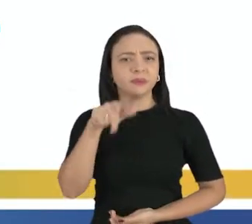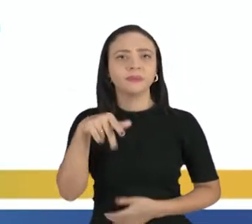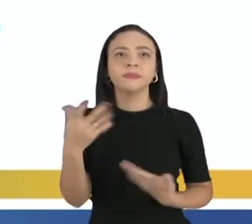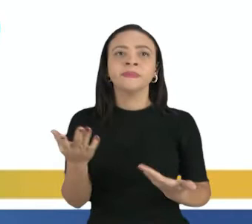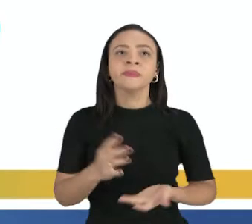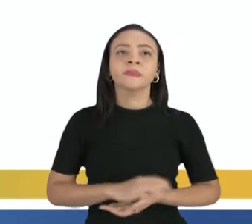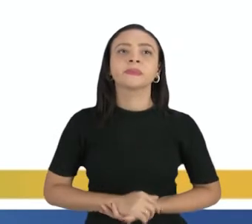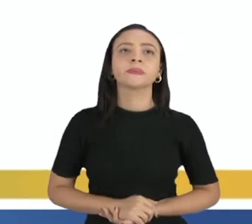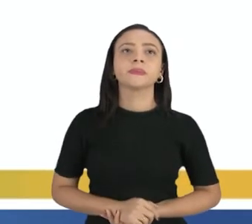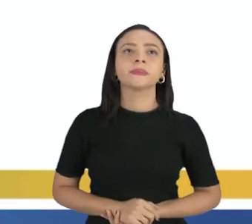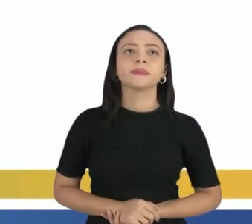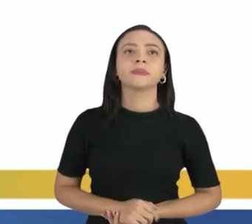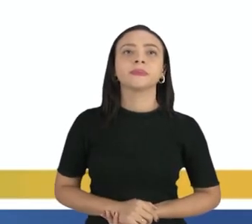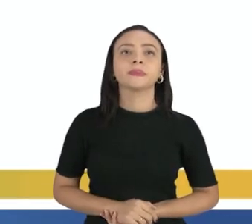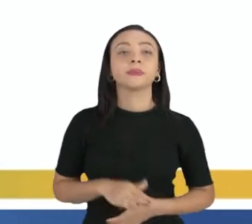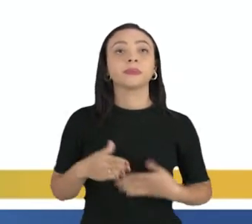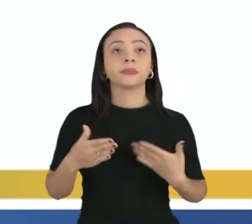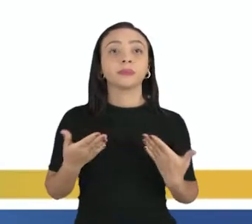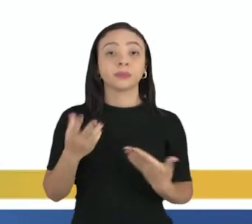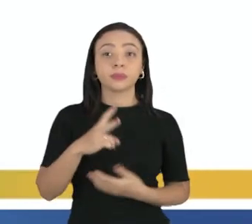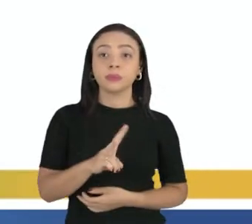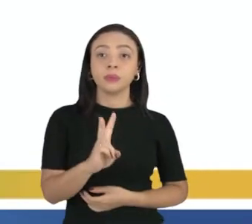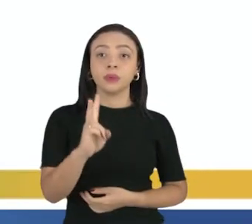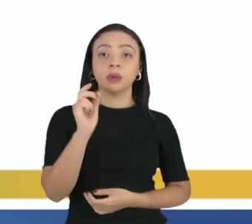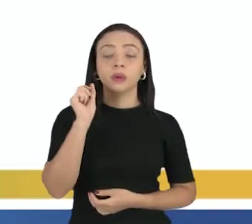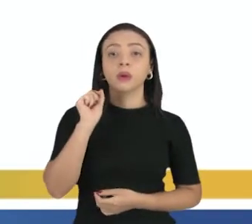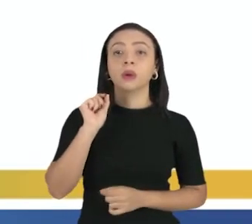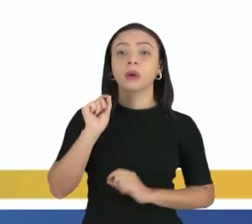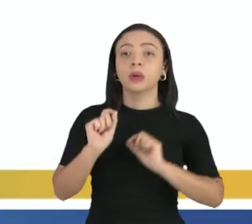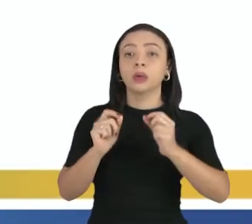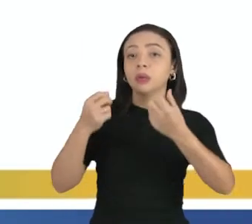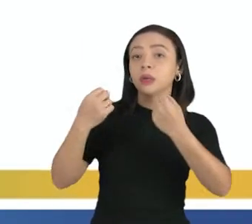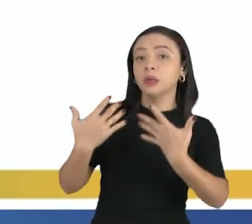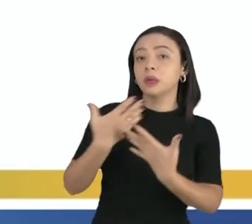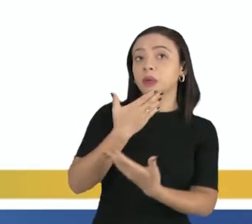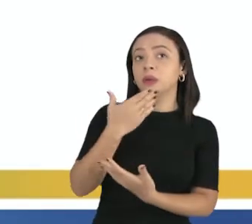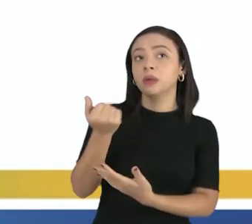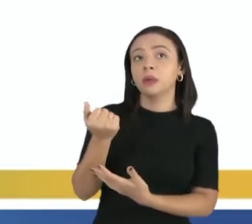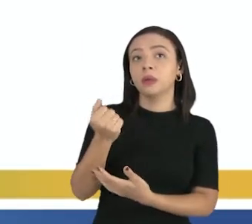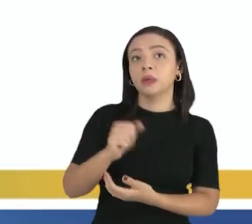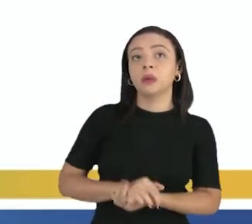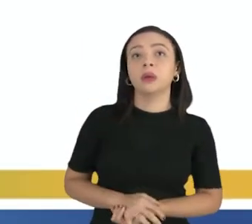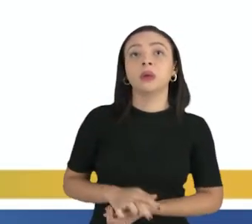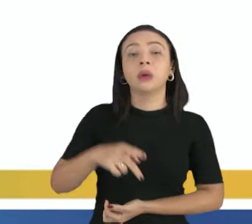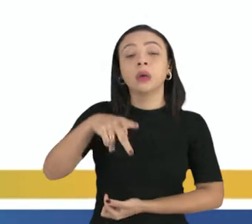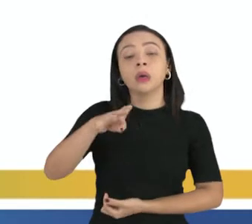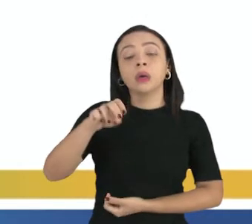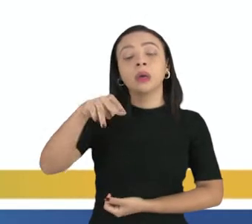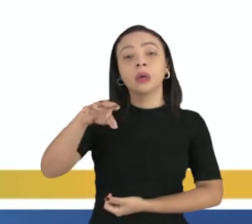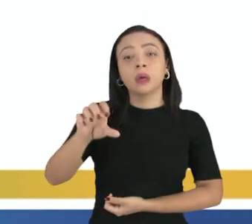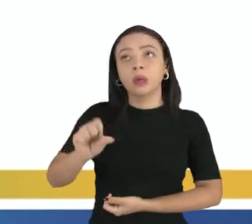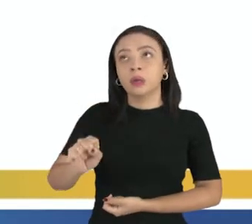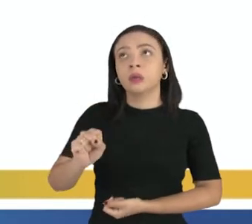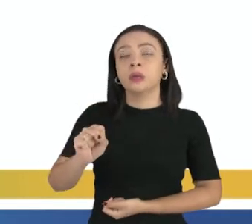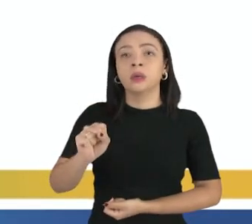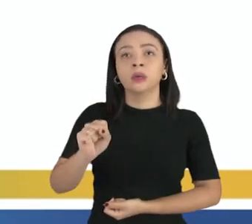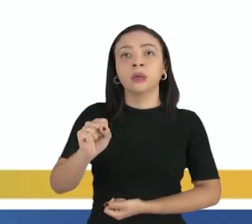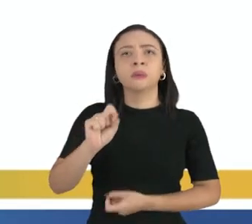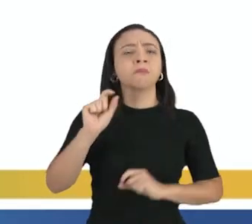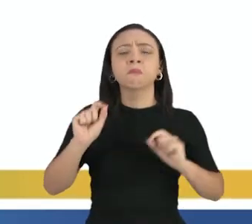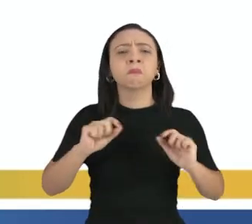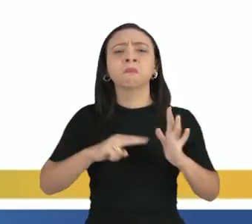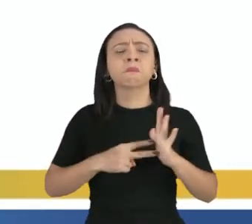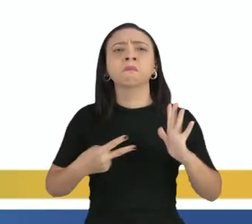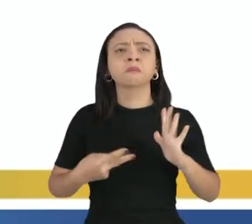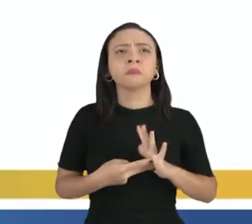pessoal. Seguindo adiante, nós vamos falar um pouquinho mais sobre os quenês, né? Runicuís. O que